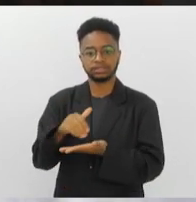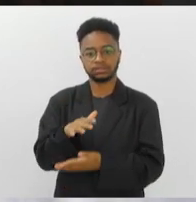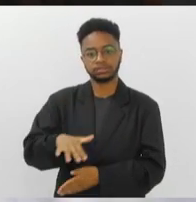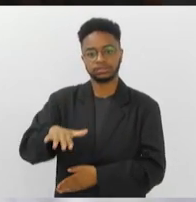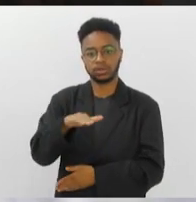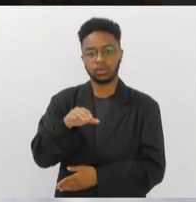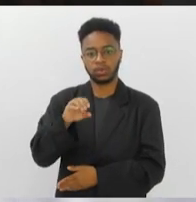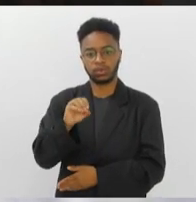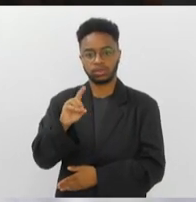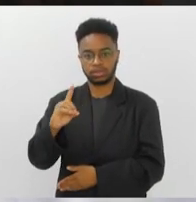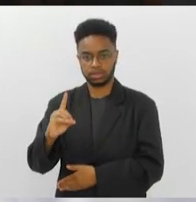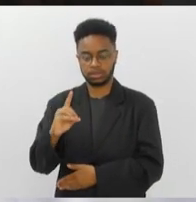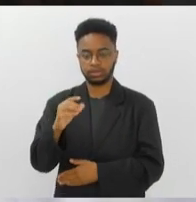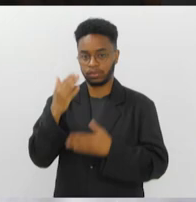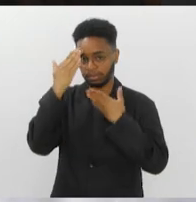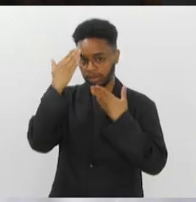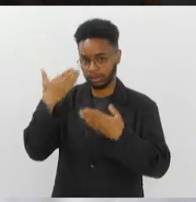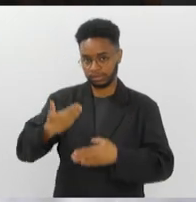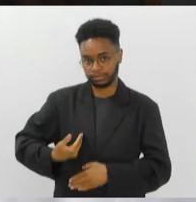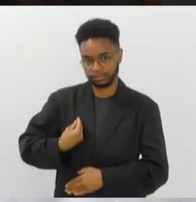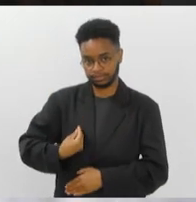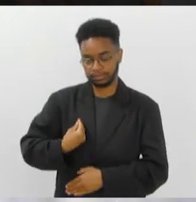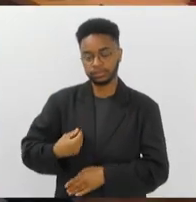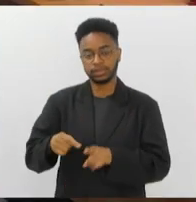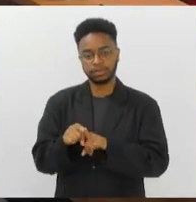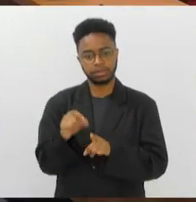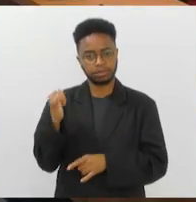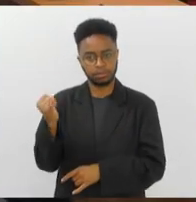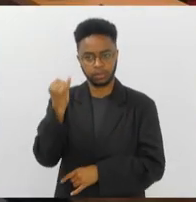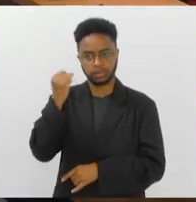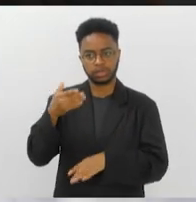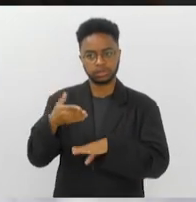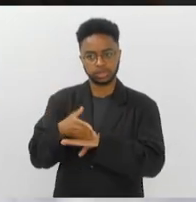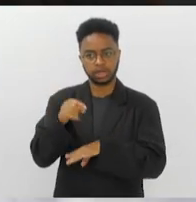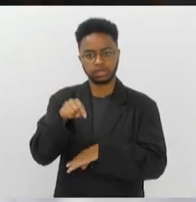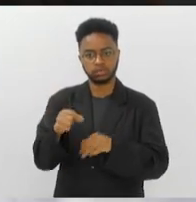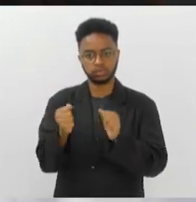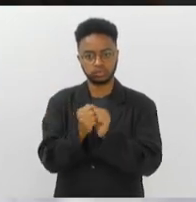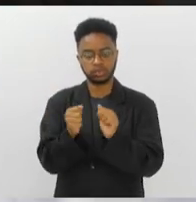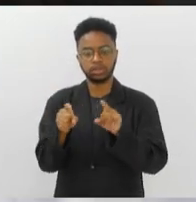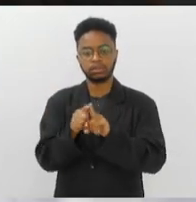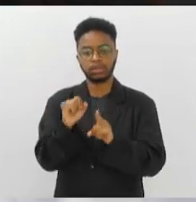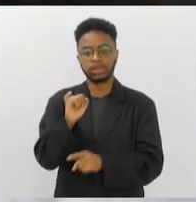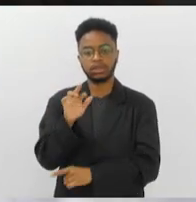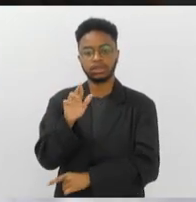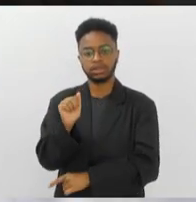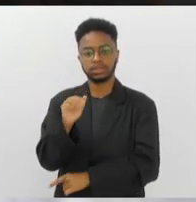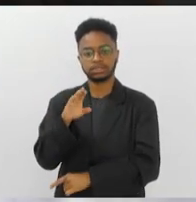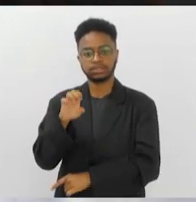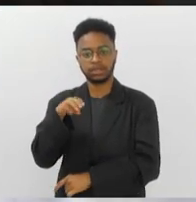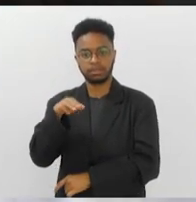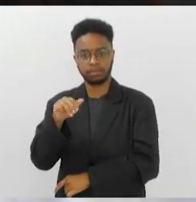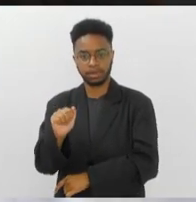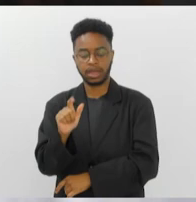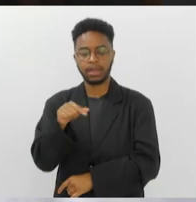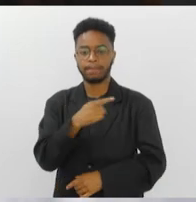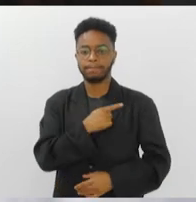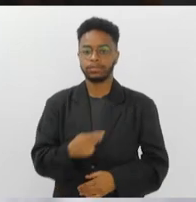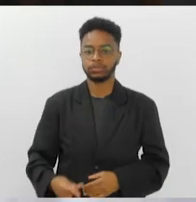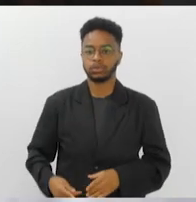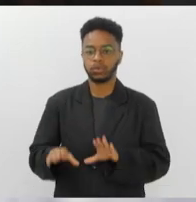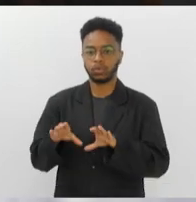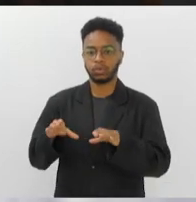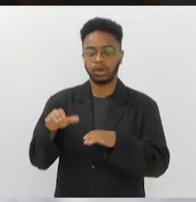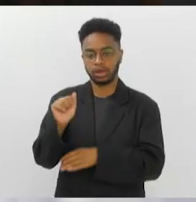OAB. Muito obrigado pela presença, fundamental a OAB estar aqui conosco. Da Iracema Colidoro, presidenta da Associação de